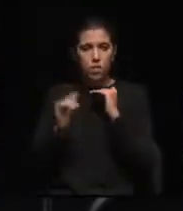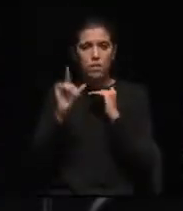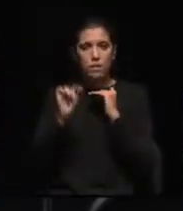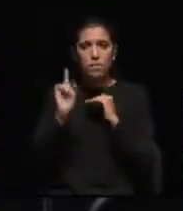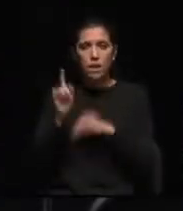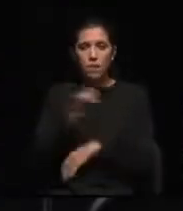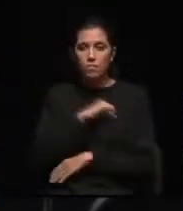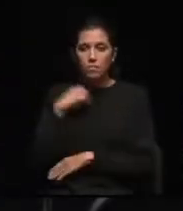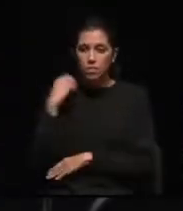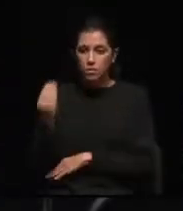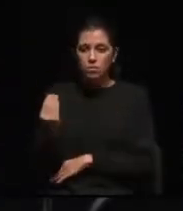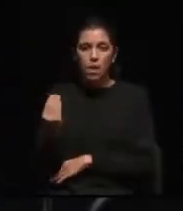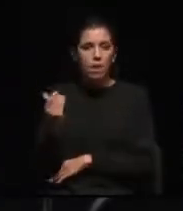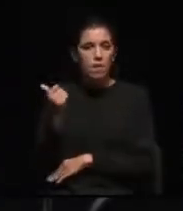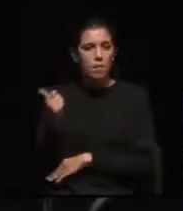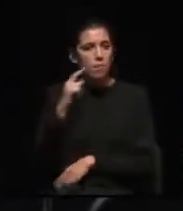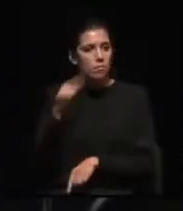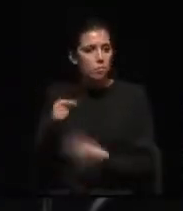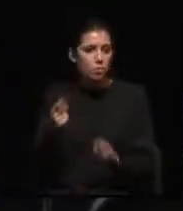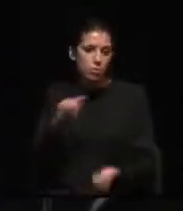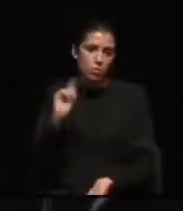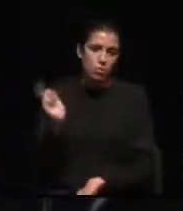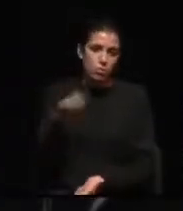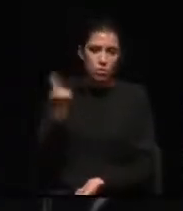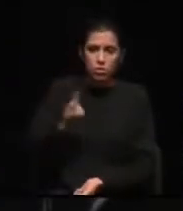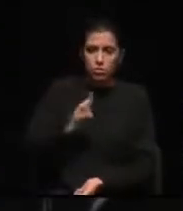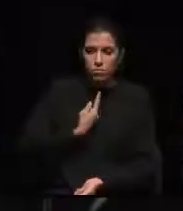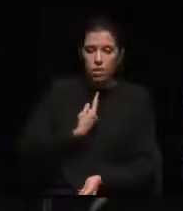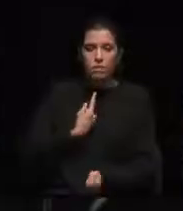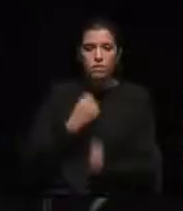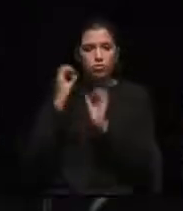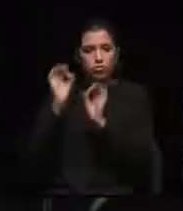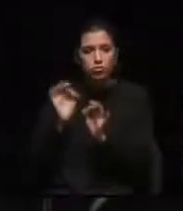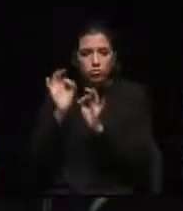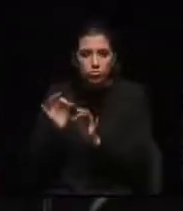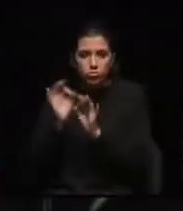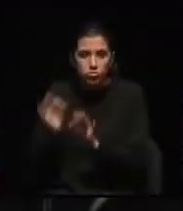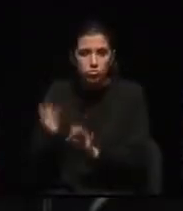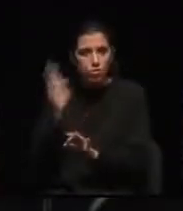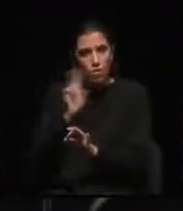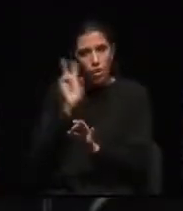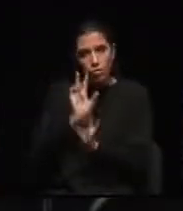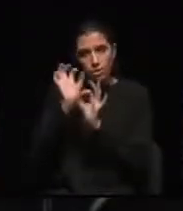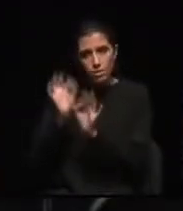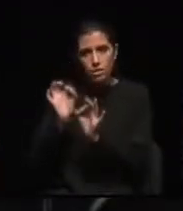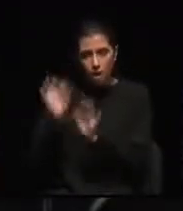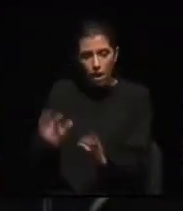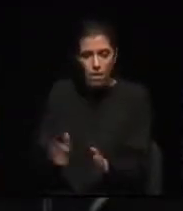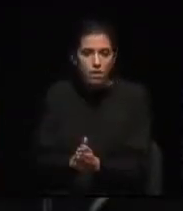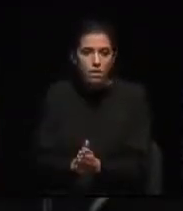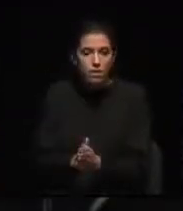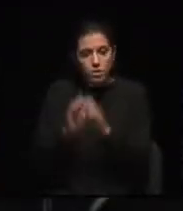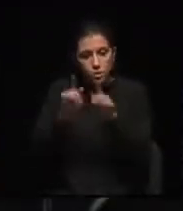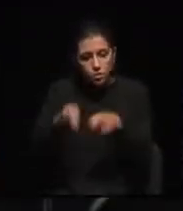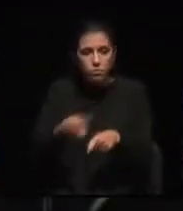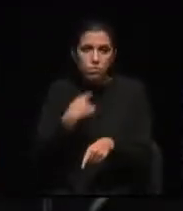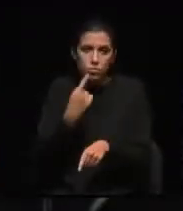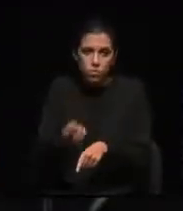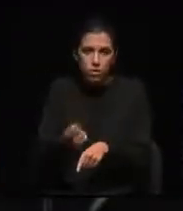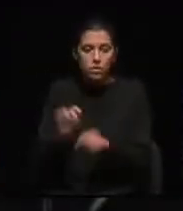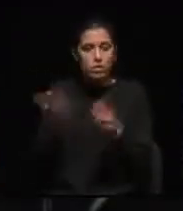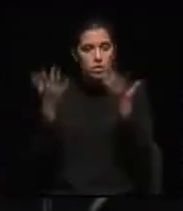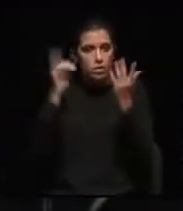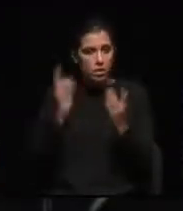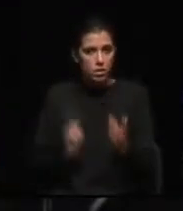um património e um bem público de todos, como tal devem ser preservadas e valorizadas. Começamos, por isso, por saudar o